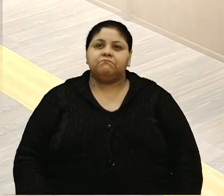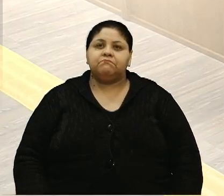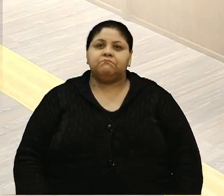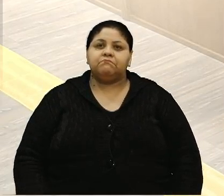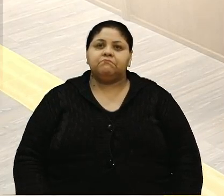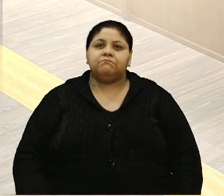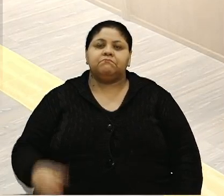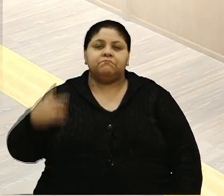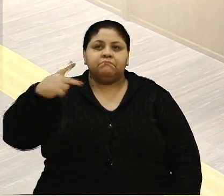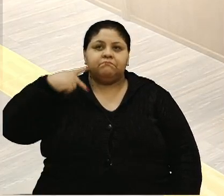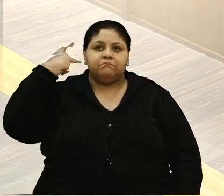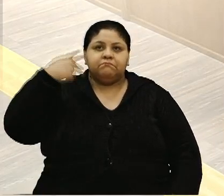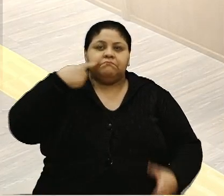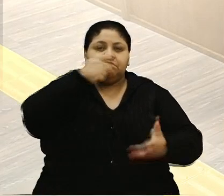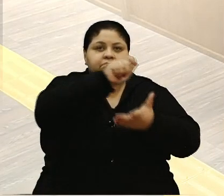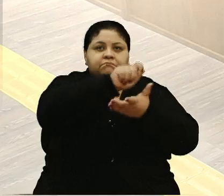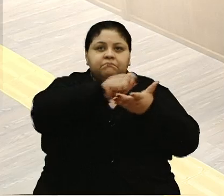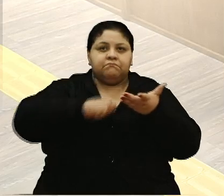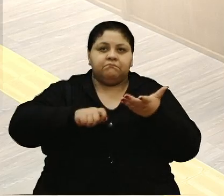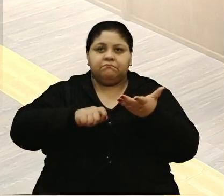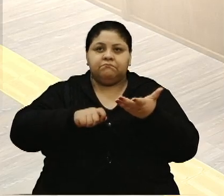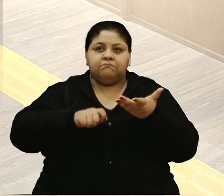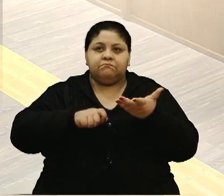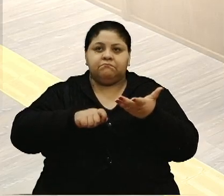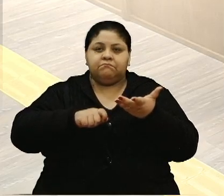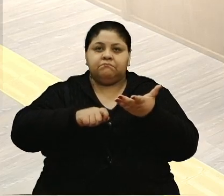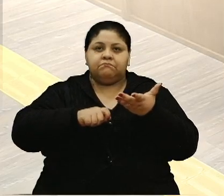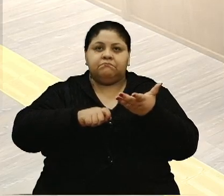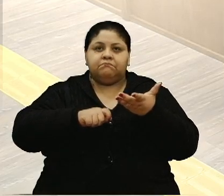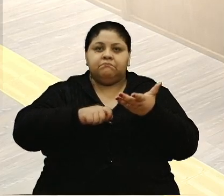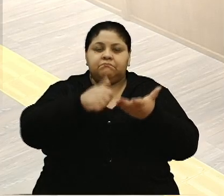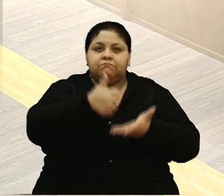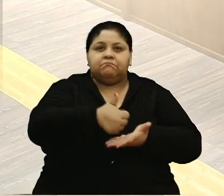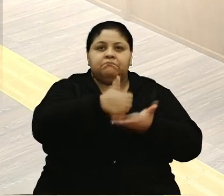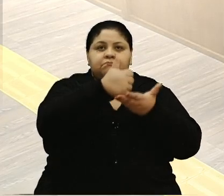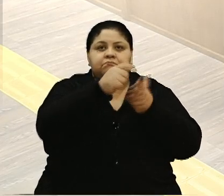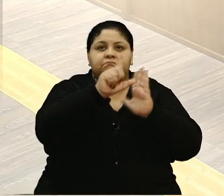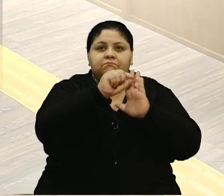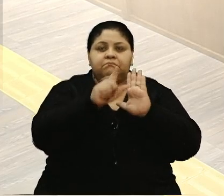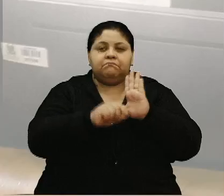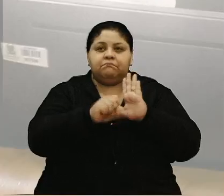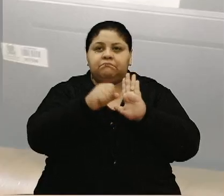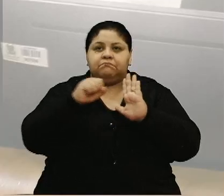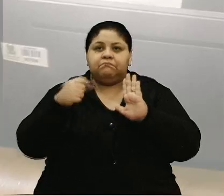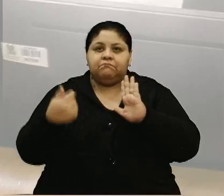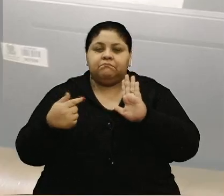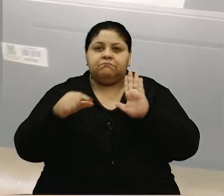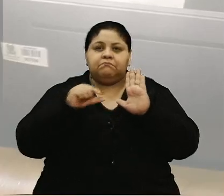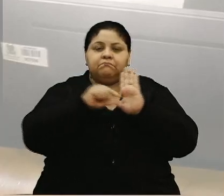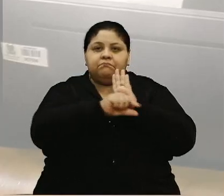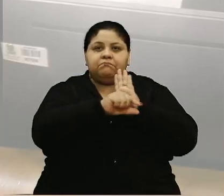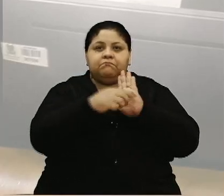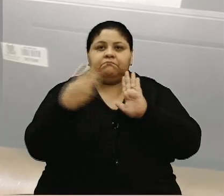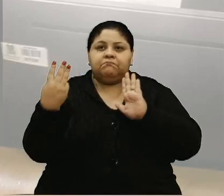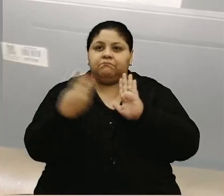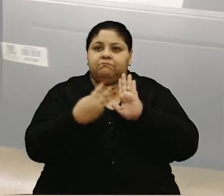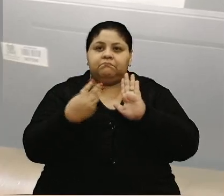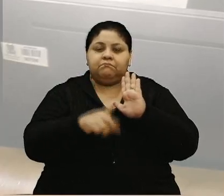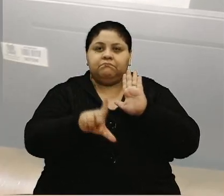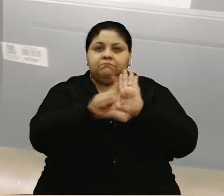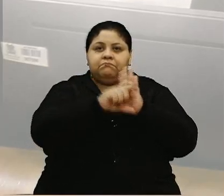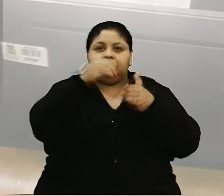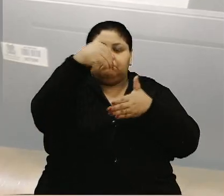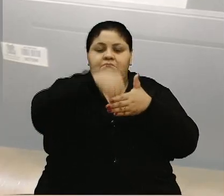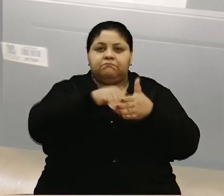presidente, o vereador que o presente subscreve, em conformidade com o que dispõe o artigo 87, inciso 3º do regimento interno desta casa,